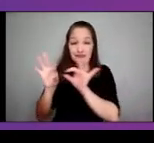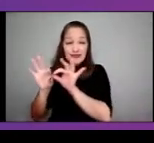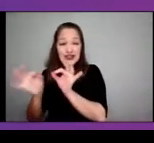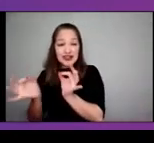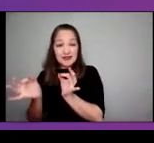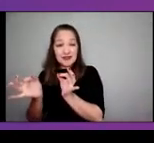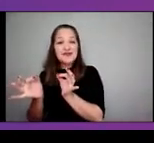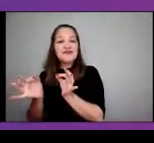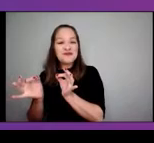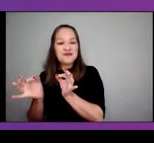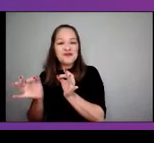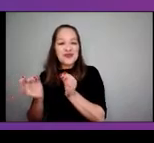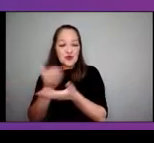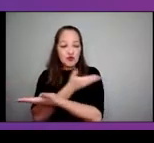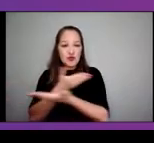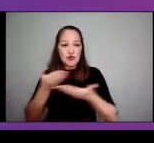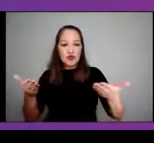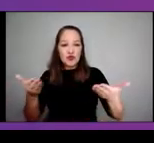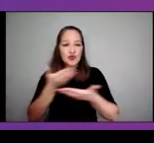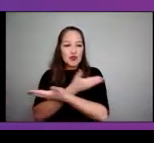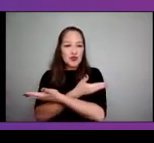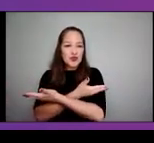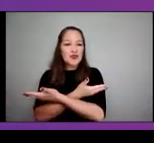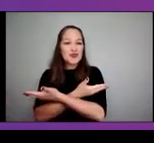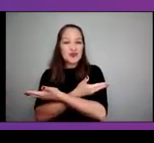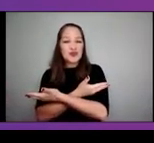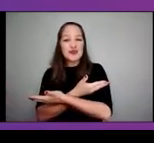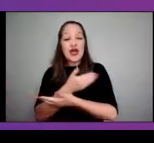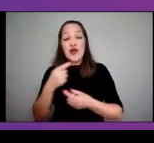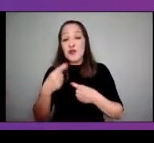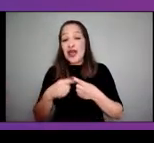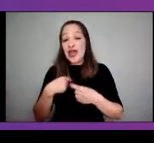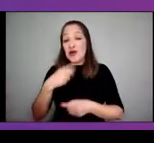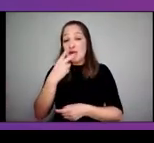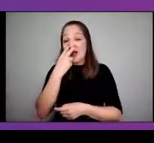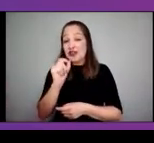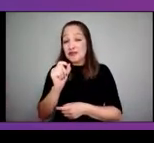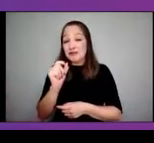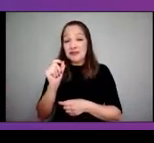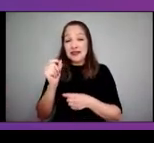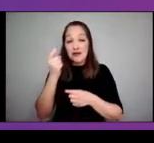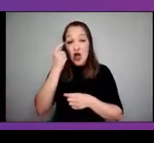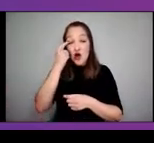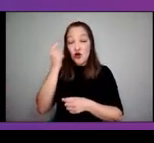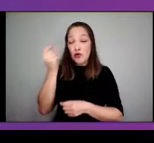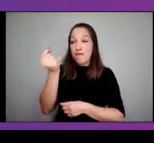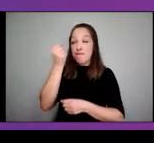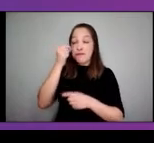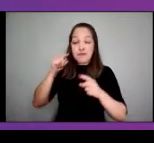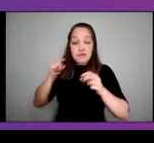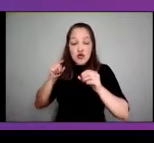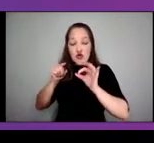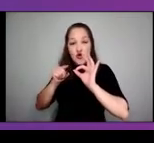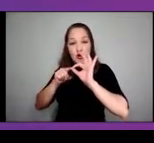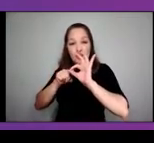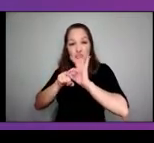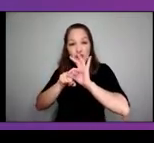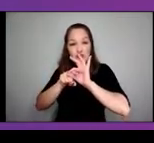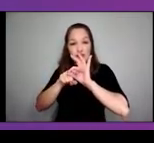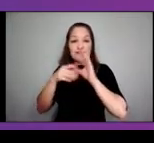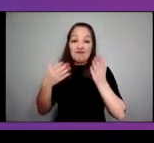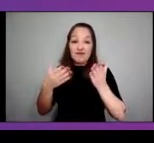contém o complexo e vice-versa na verdade esse é um furo porque eu achei que tinha que furar o olho para poder enxergar melhor as coisas não não sentidos